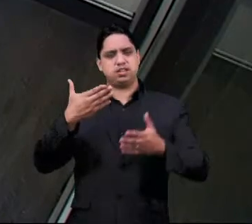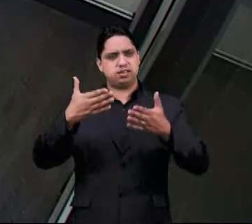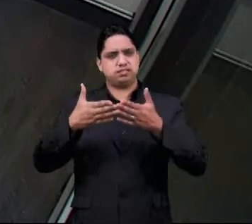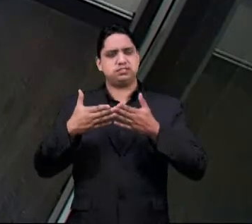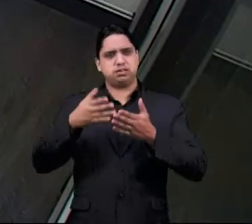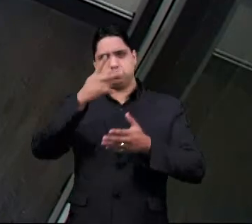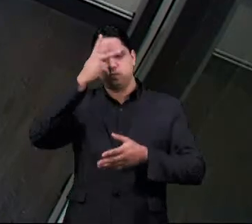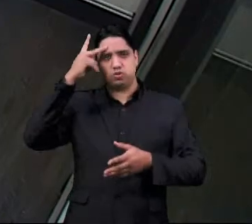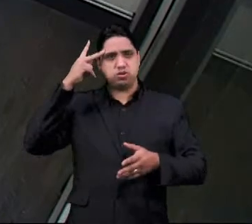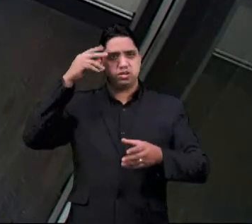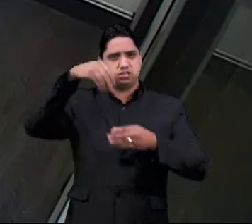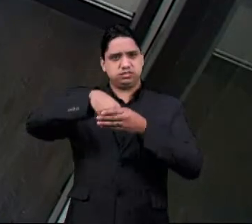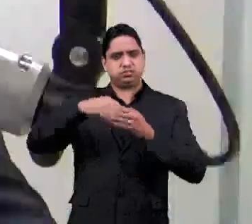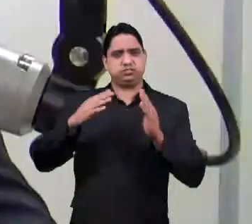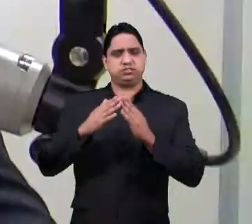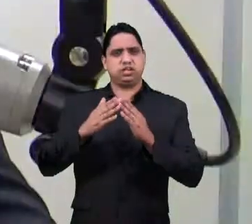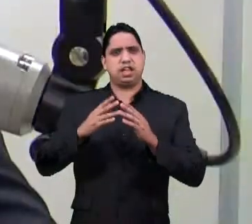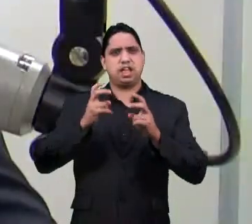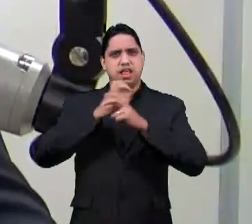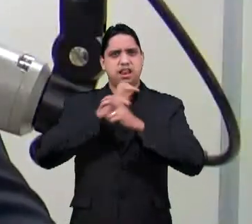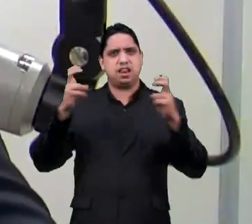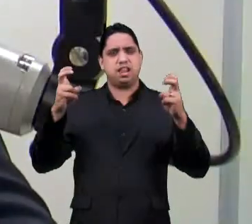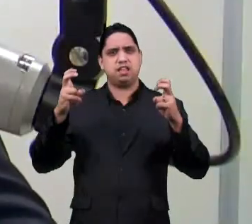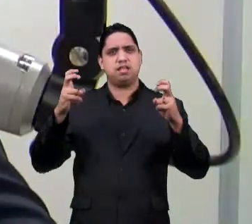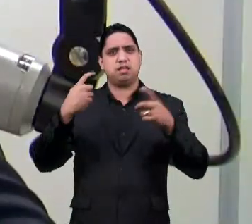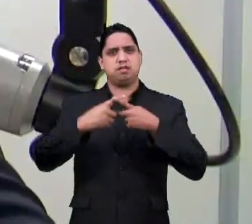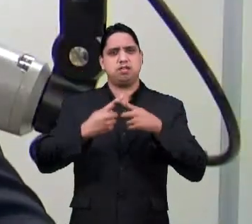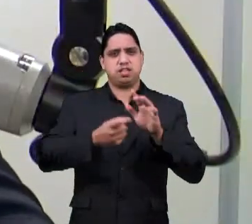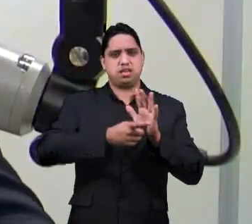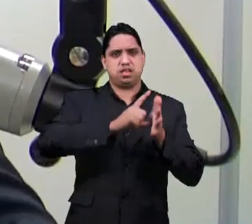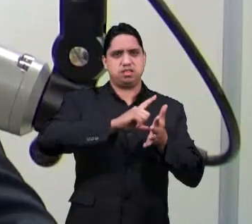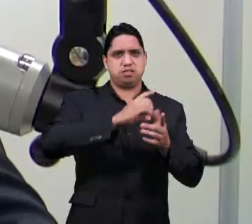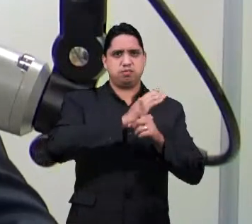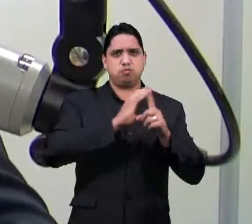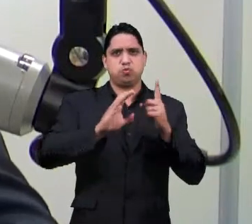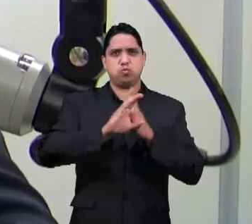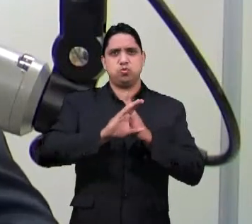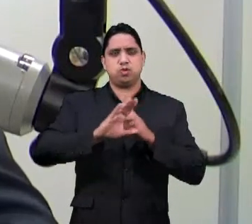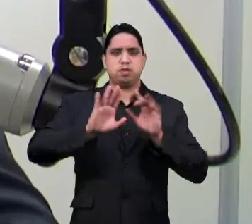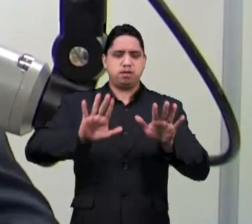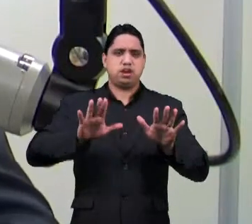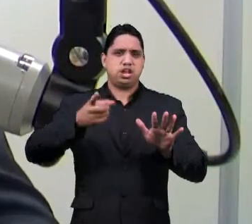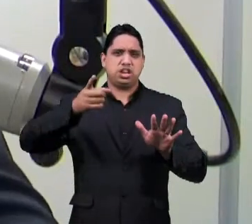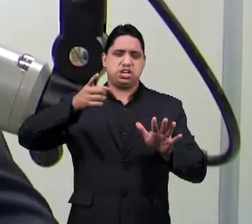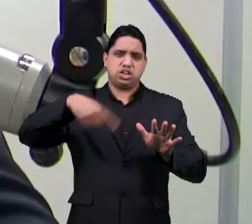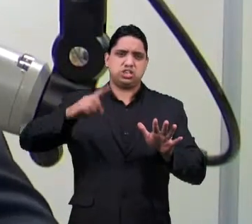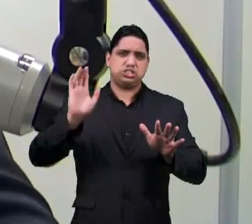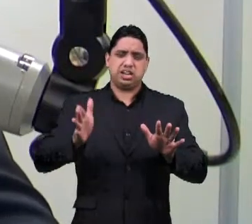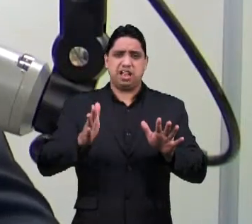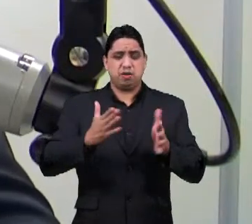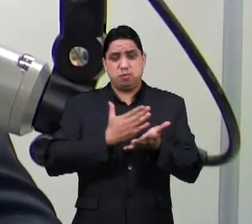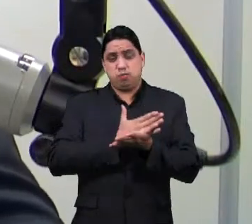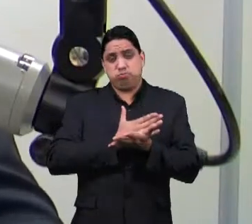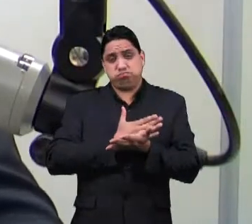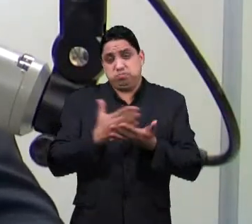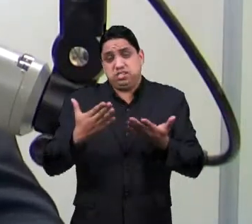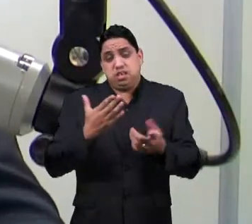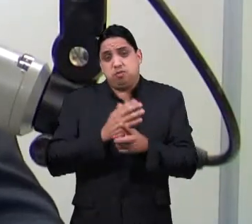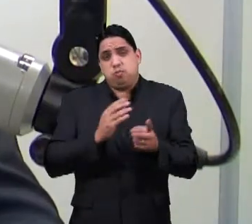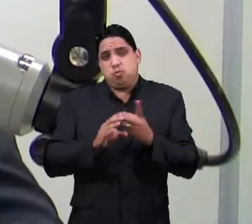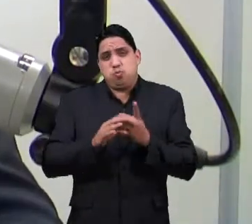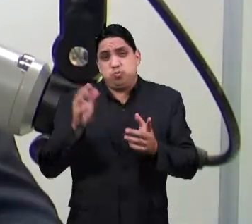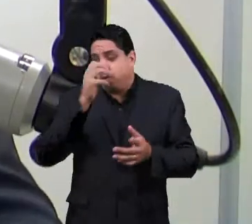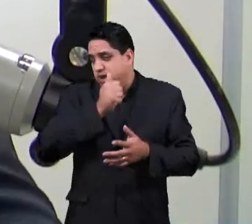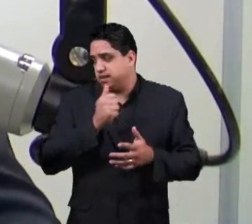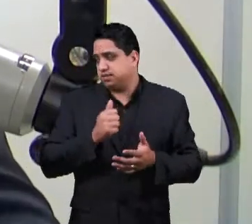que estejam no clamor, né? Porque é um momento que antecede ao culto, mas nós já estamos praticamente dentro do culto, né, pastor? Mas uma coisa que o senhor